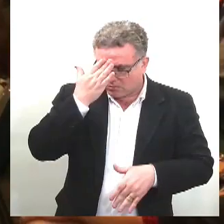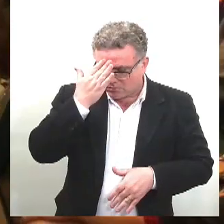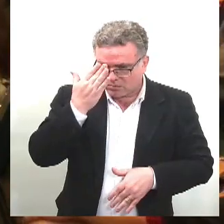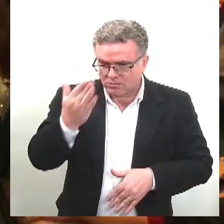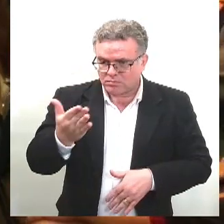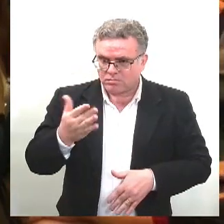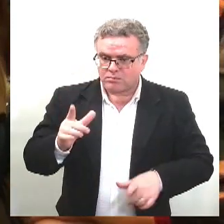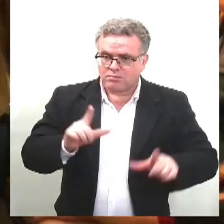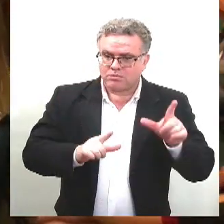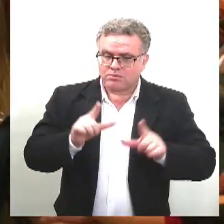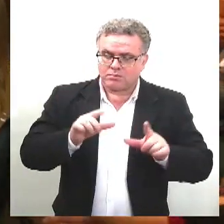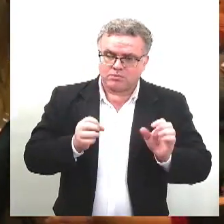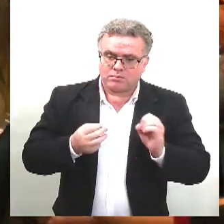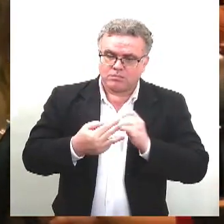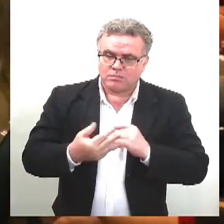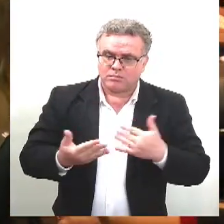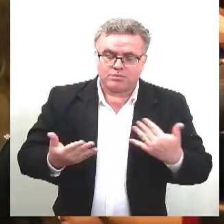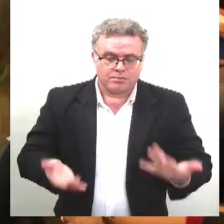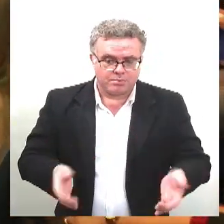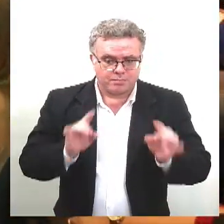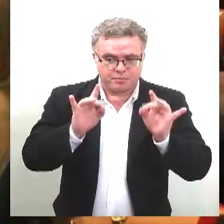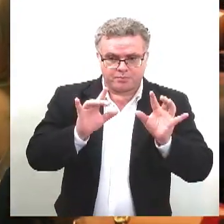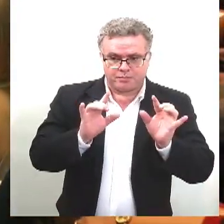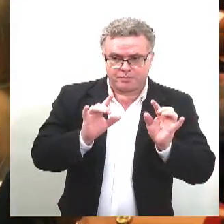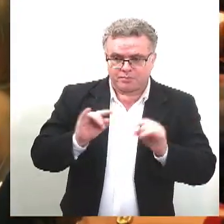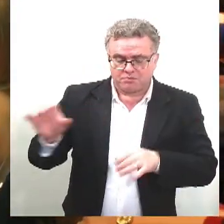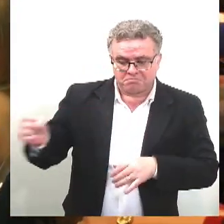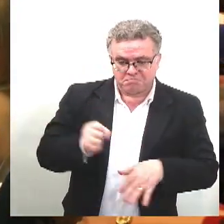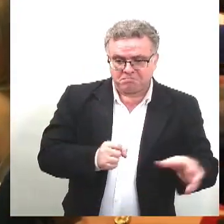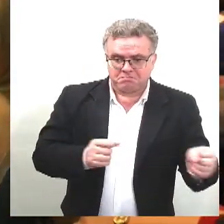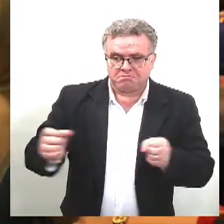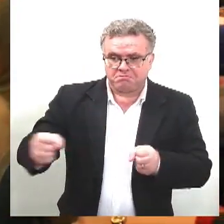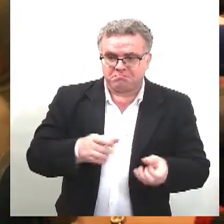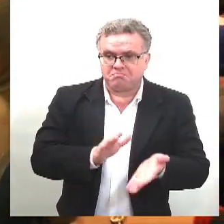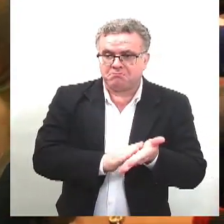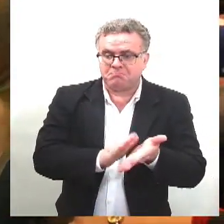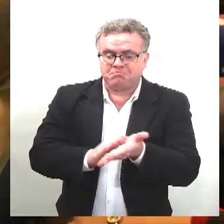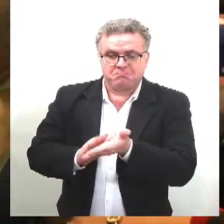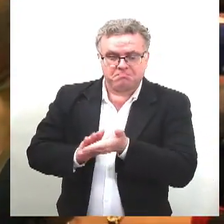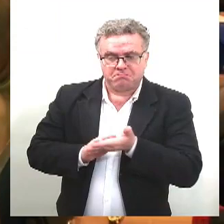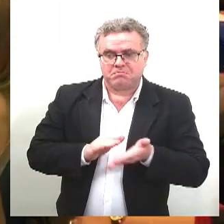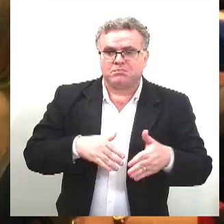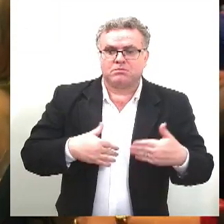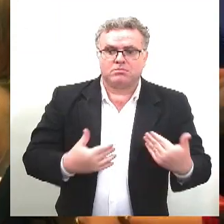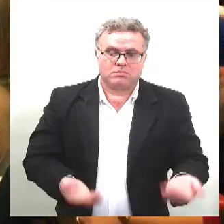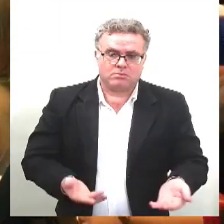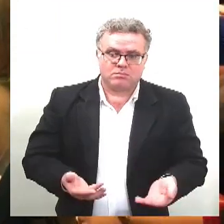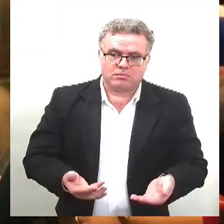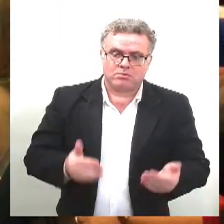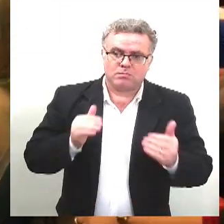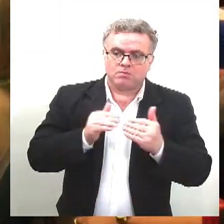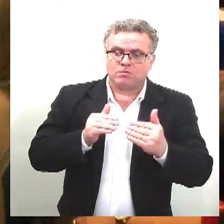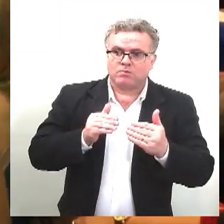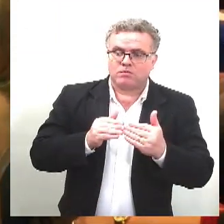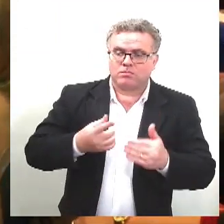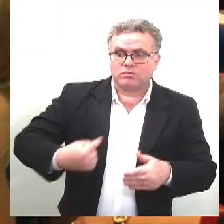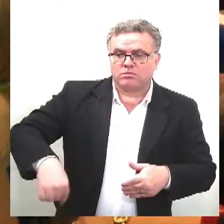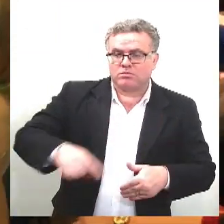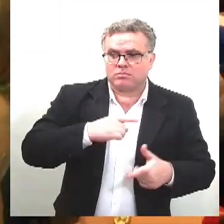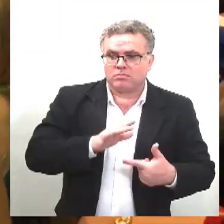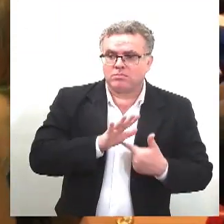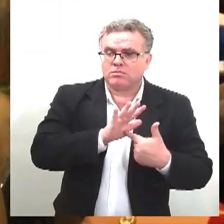rol dessas entidades que são homenageadas, e eu acho que isso tem muito a ver com o que a gente diz, inclusive o nosso slogan,